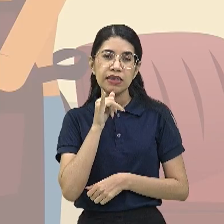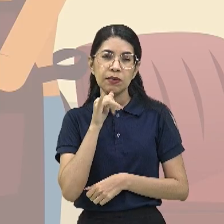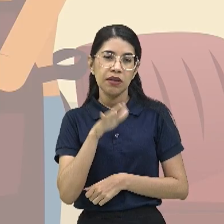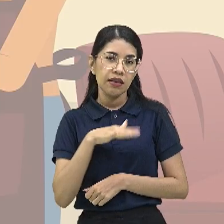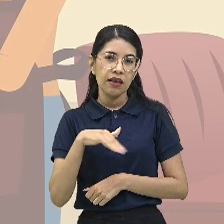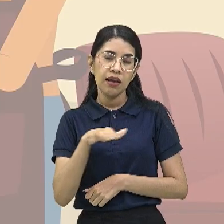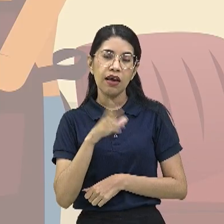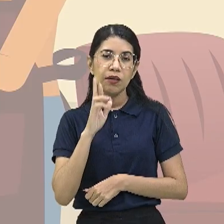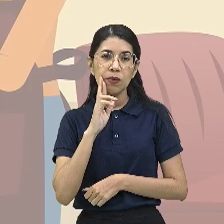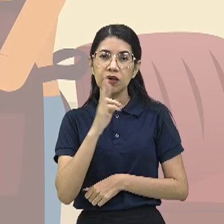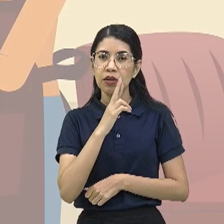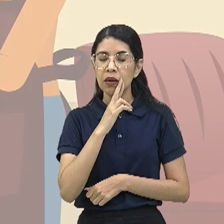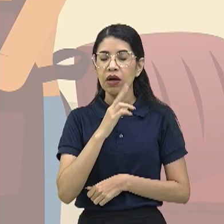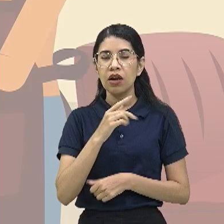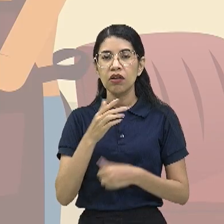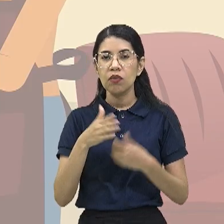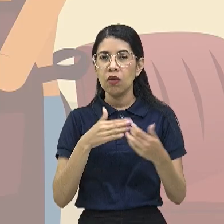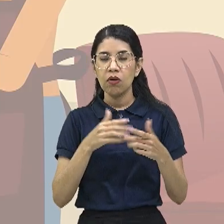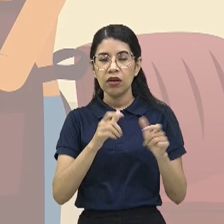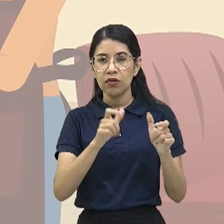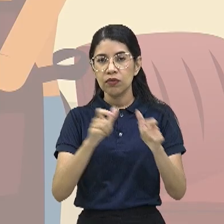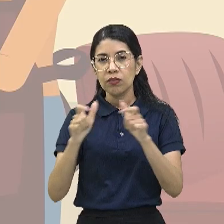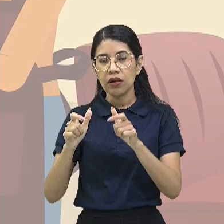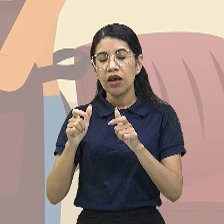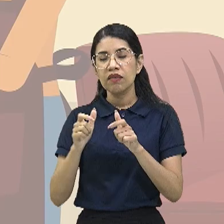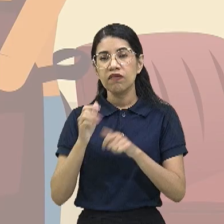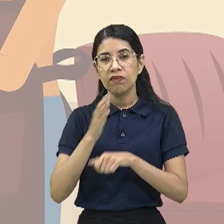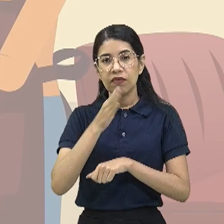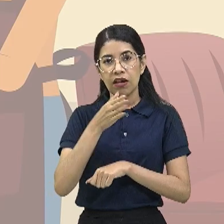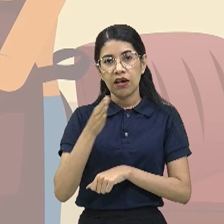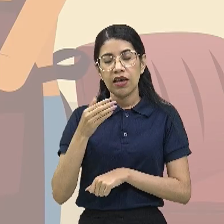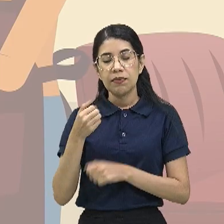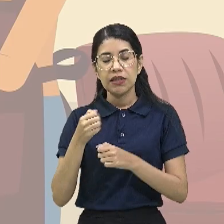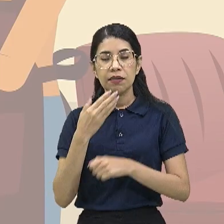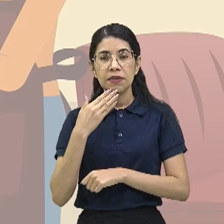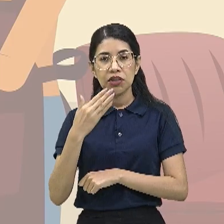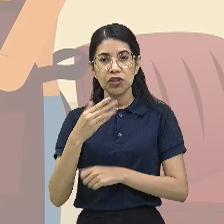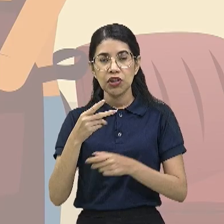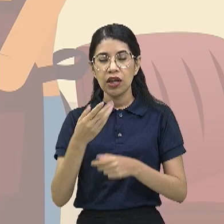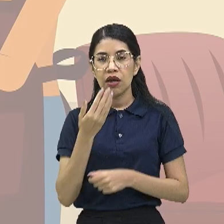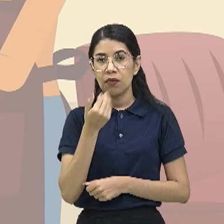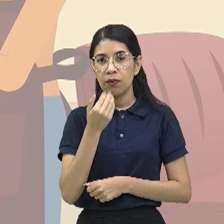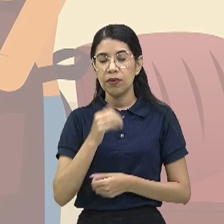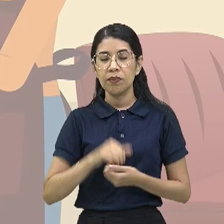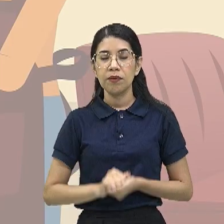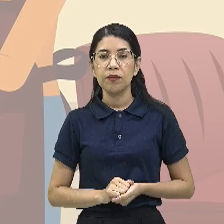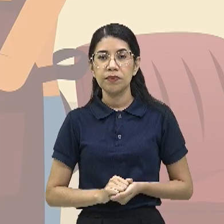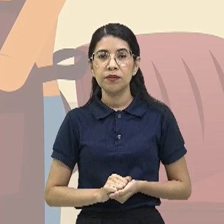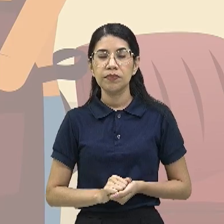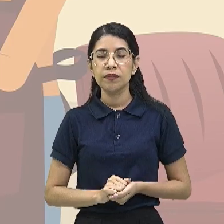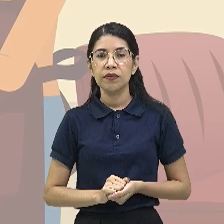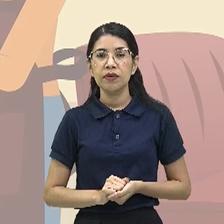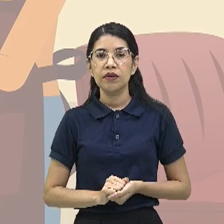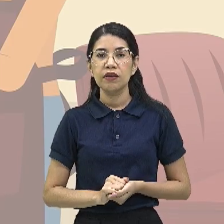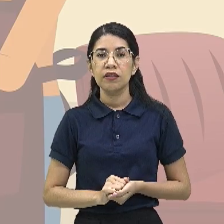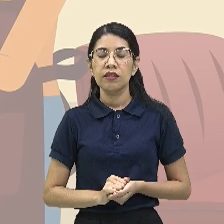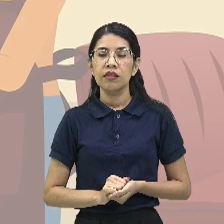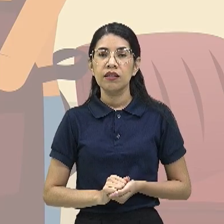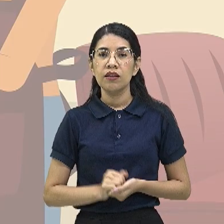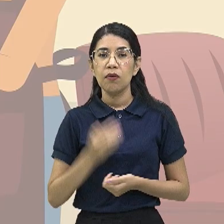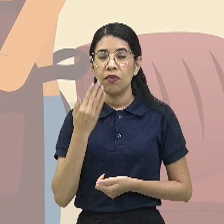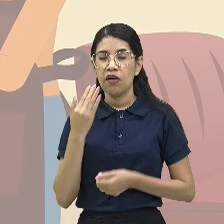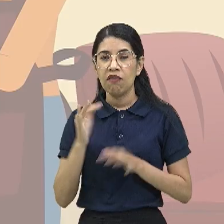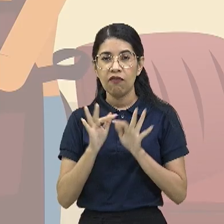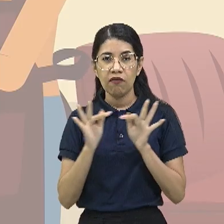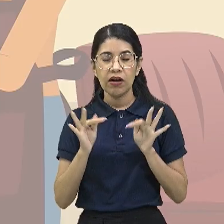mesmo, tá? Ou qualquer lugar que você vá fazer pedidos de comida. Então, excuse me, fica bem melhor do que chamar ali,